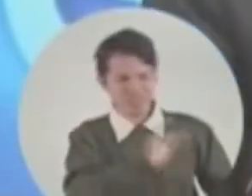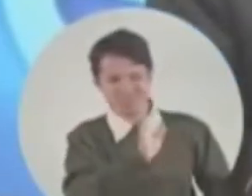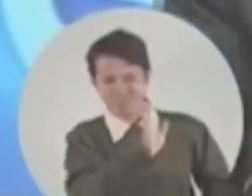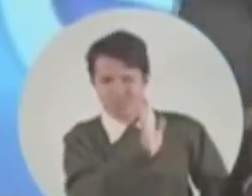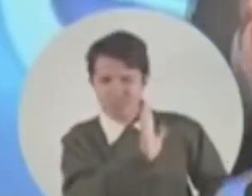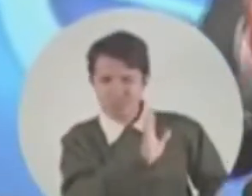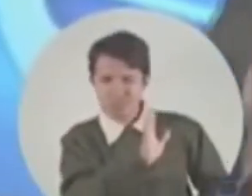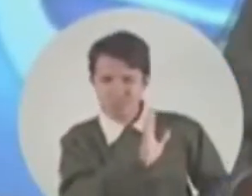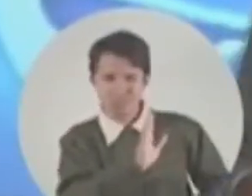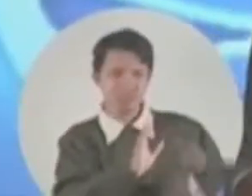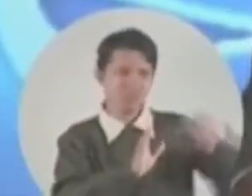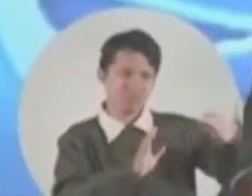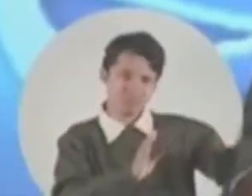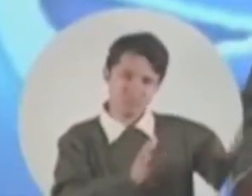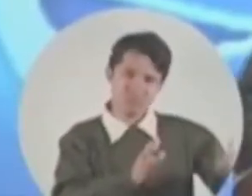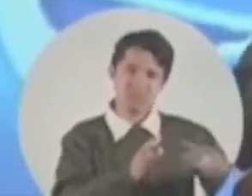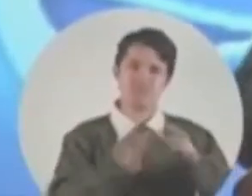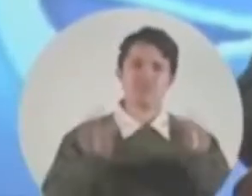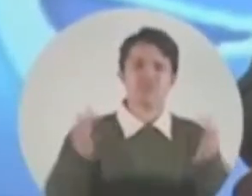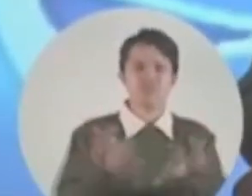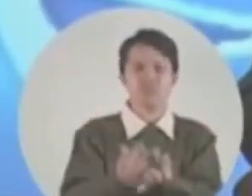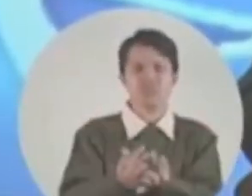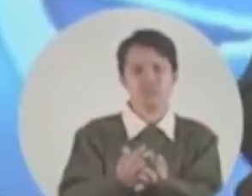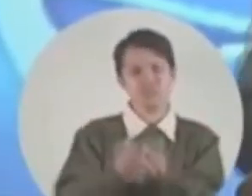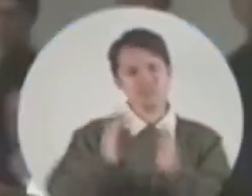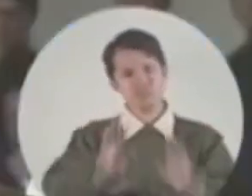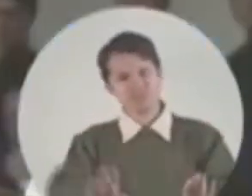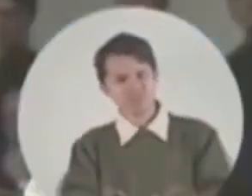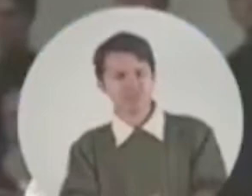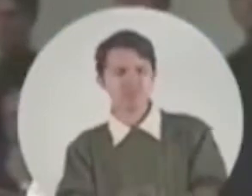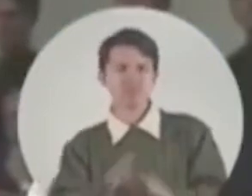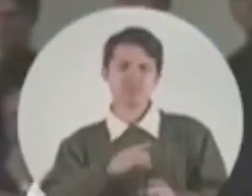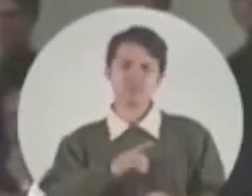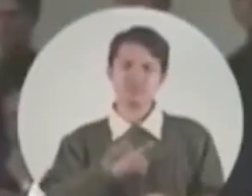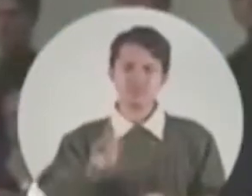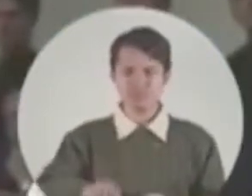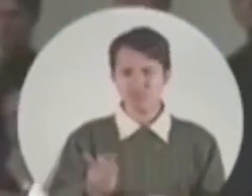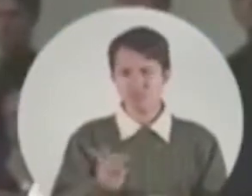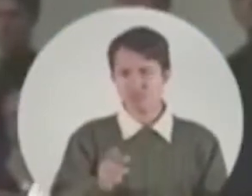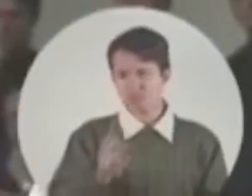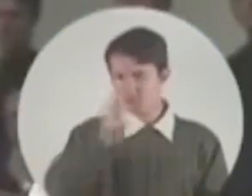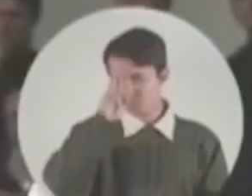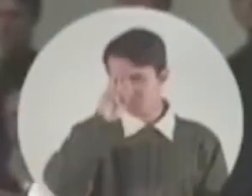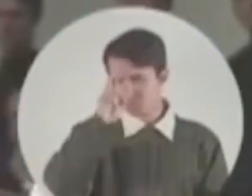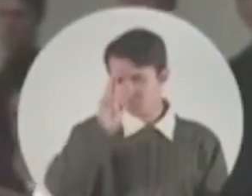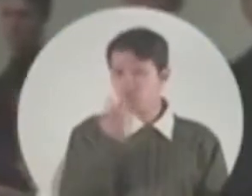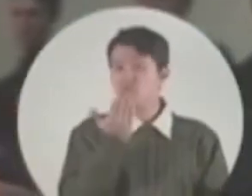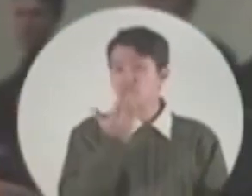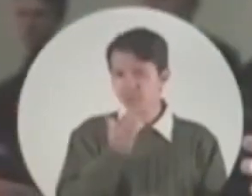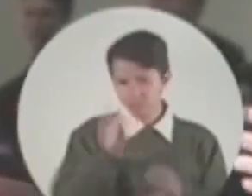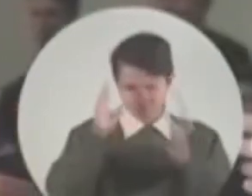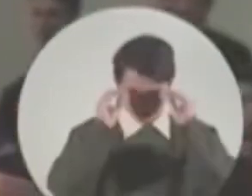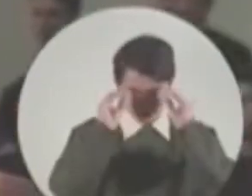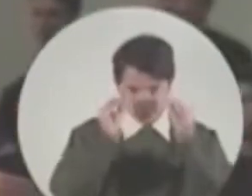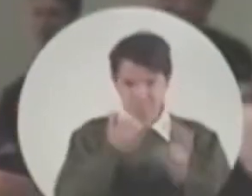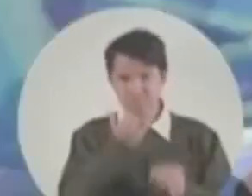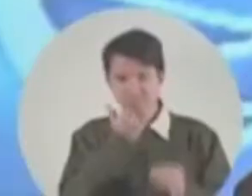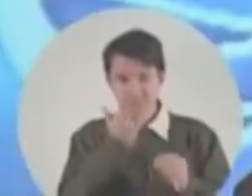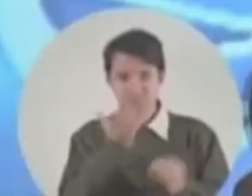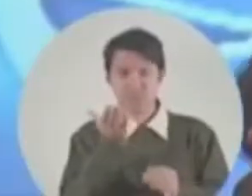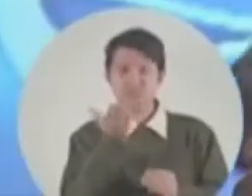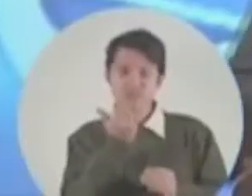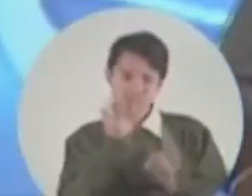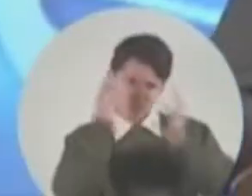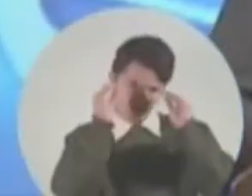Jesus sabia. Mas do outro lado, Aquele jantar representava a